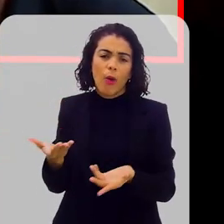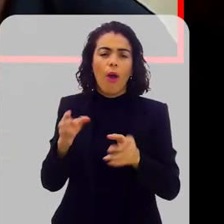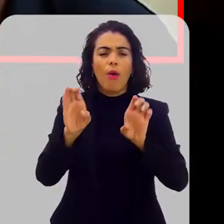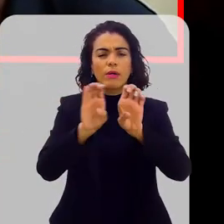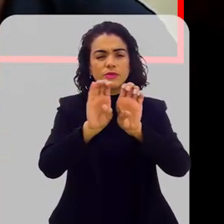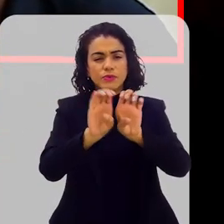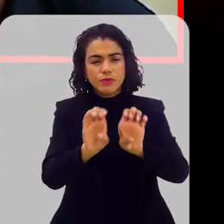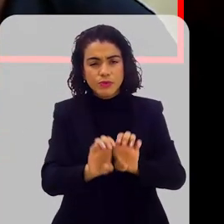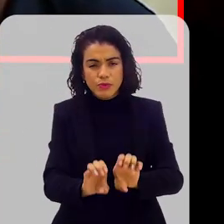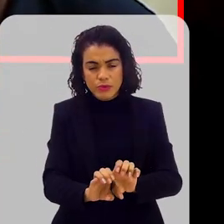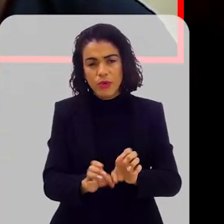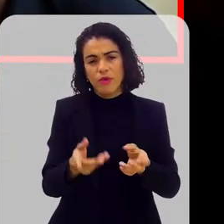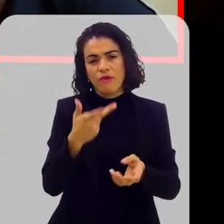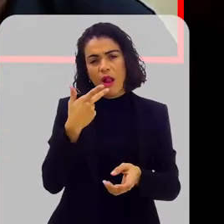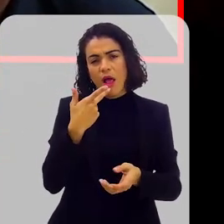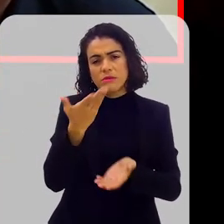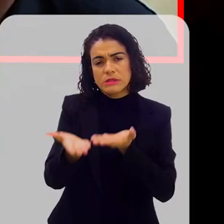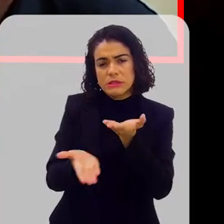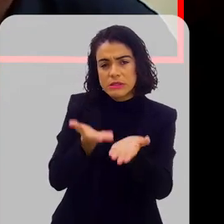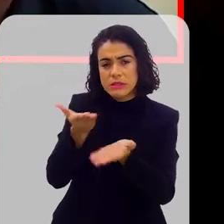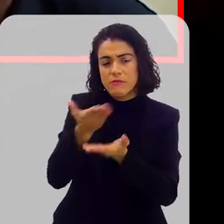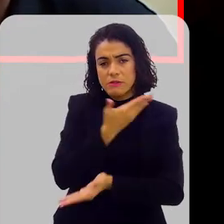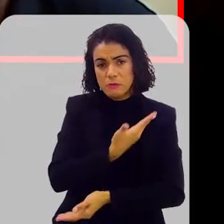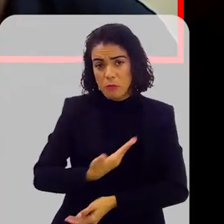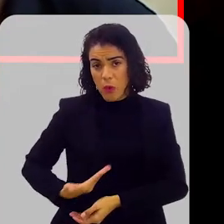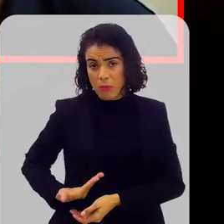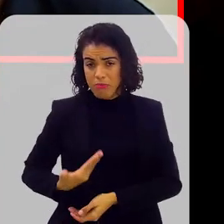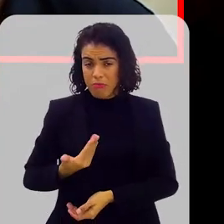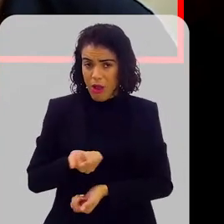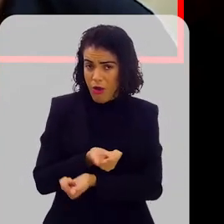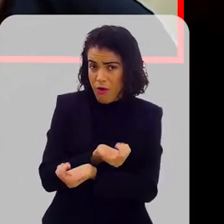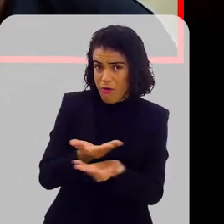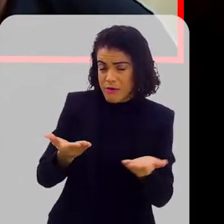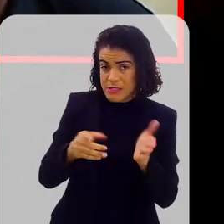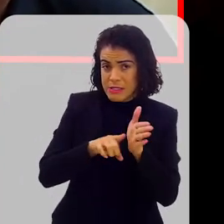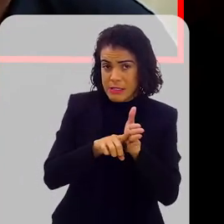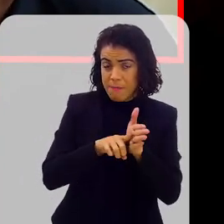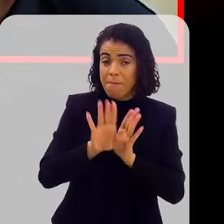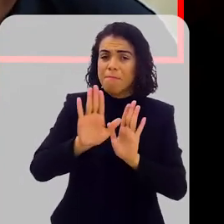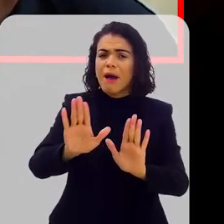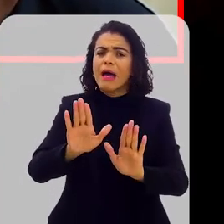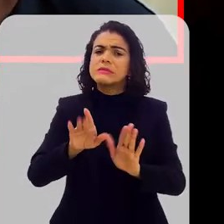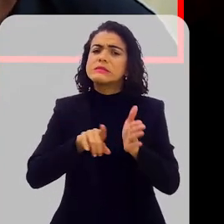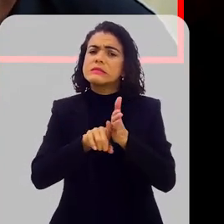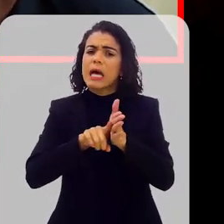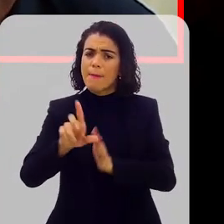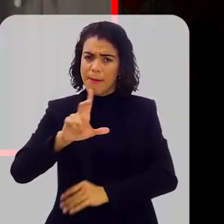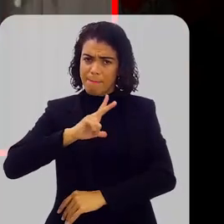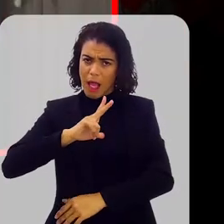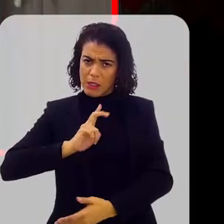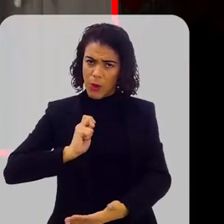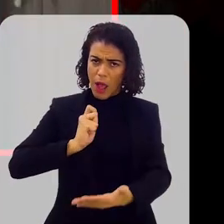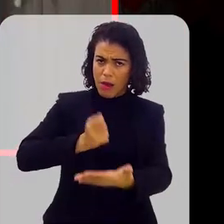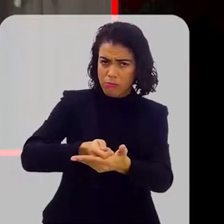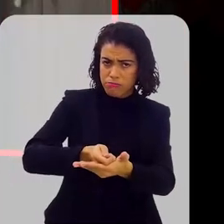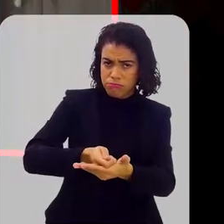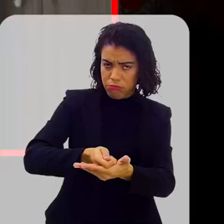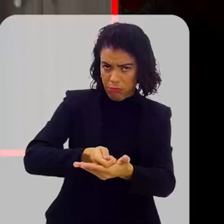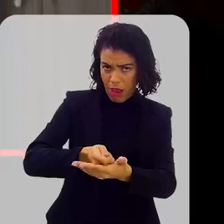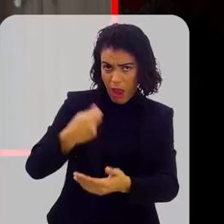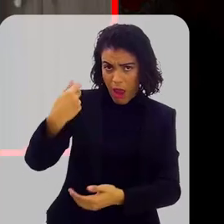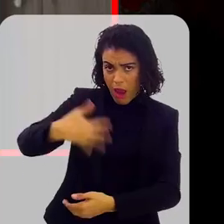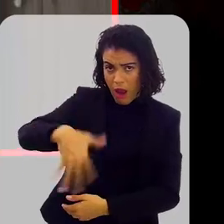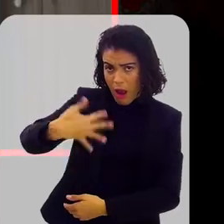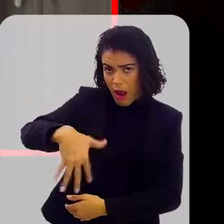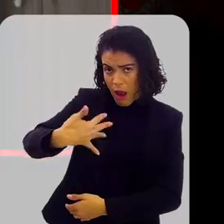Então, é toda uma estruturação de rede, quando a gente fala de serviço público, para você poder fazer esse exame. Privadamente, esse exame é muito caro,